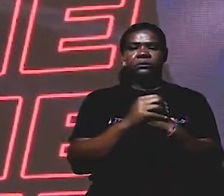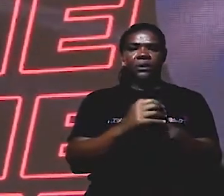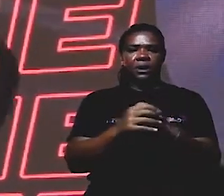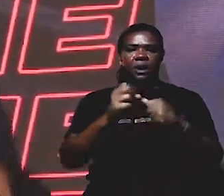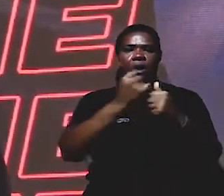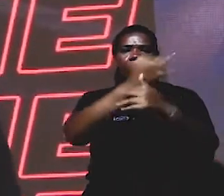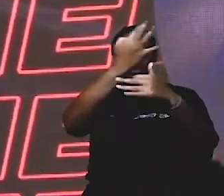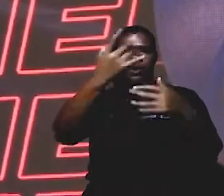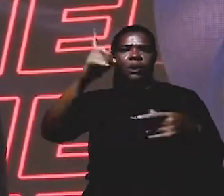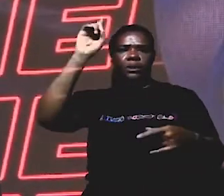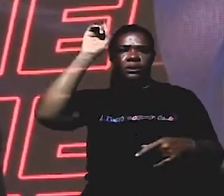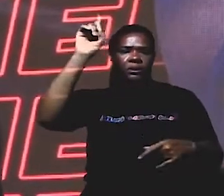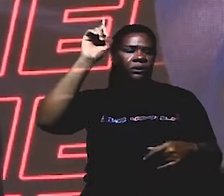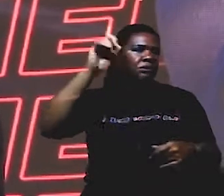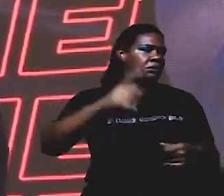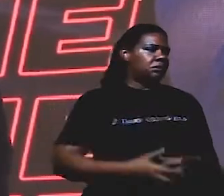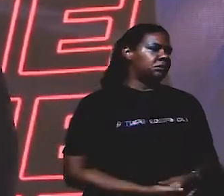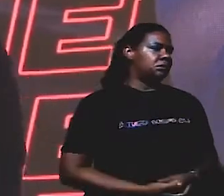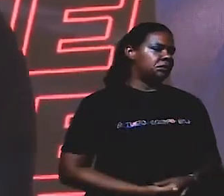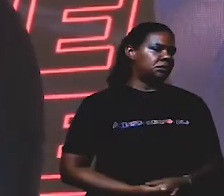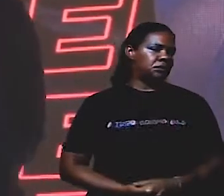diga glória a Deus.